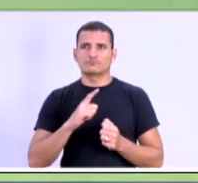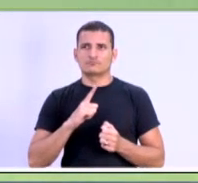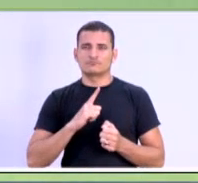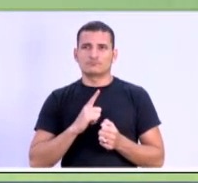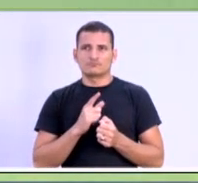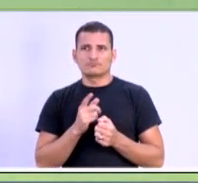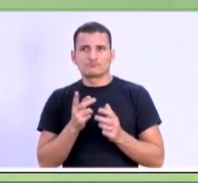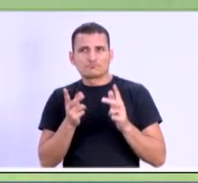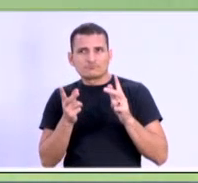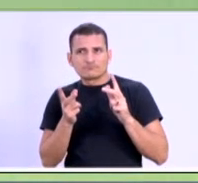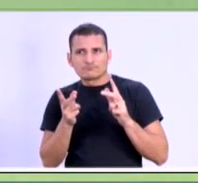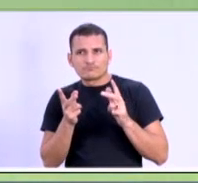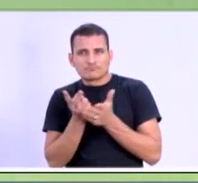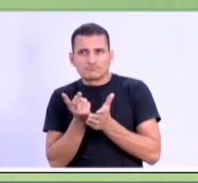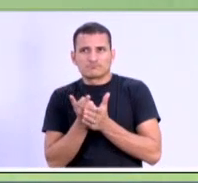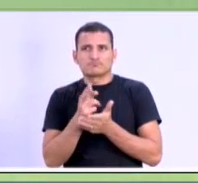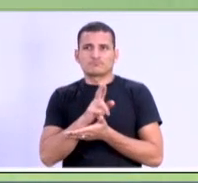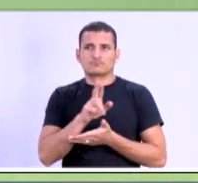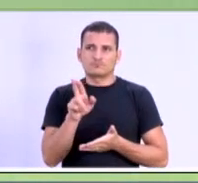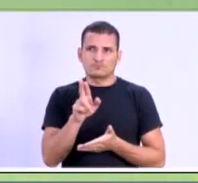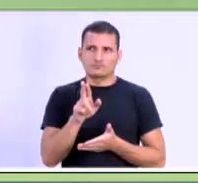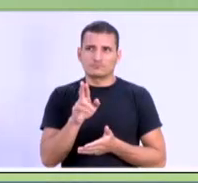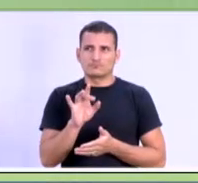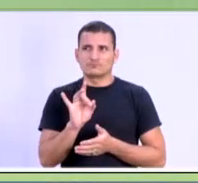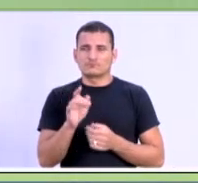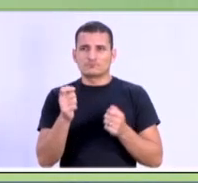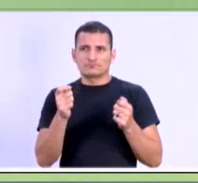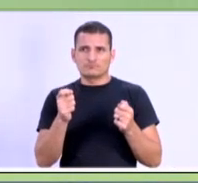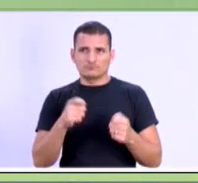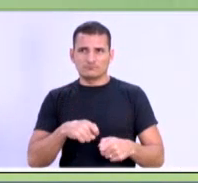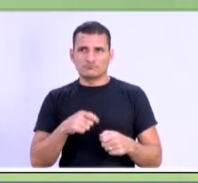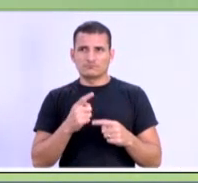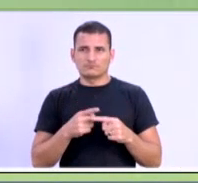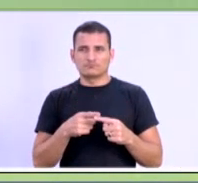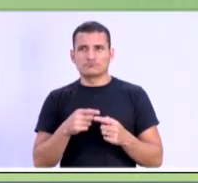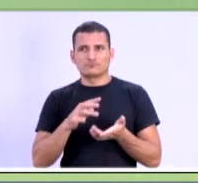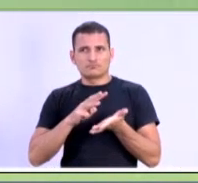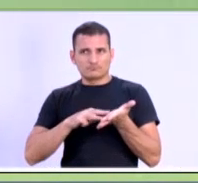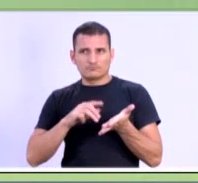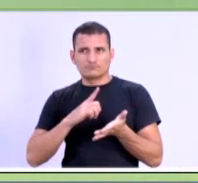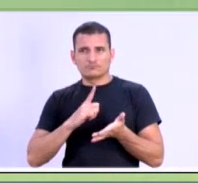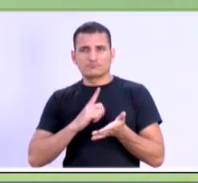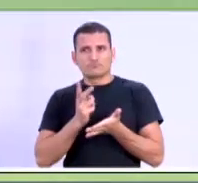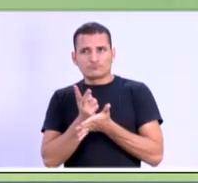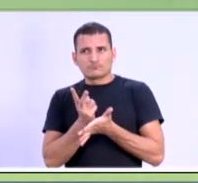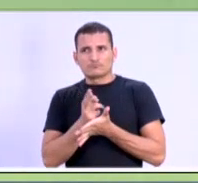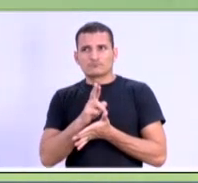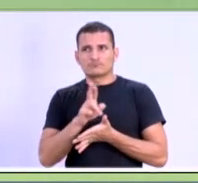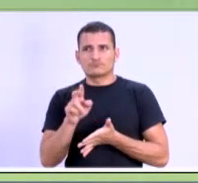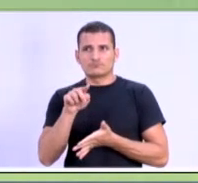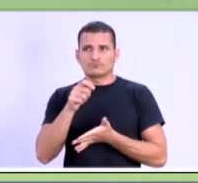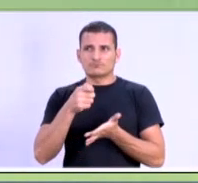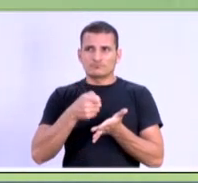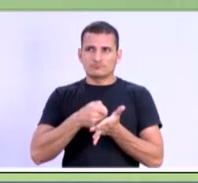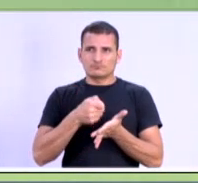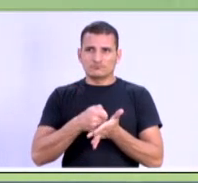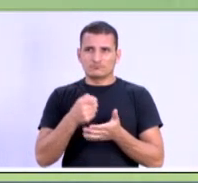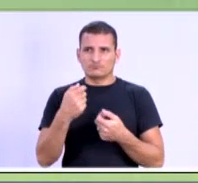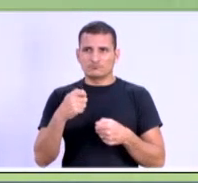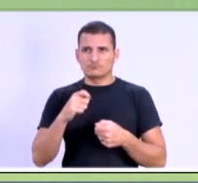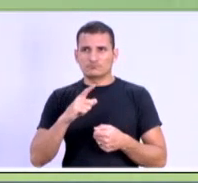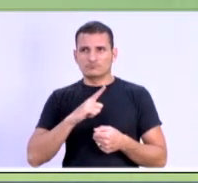nome. Isso só é possível porque, apesar dos métodos terem o mesmo nome, eles obrigatoriamente devem